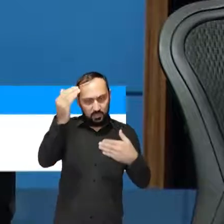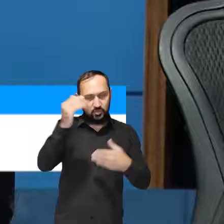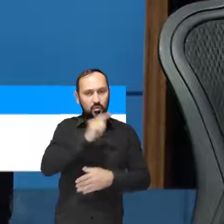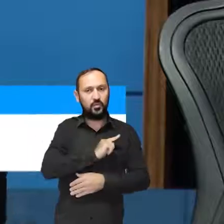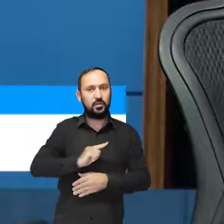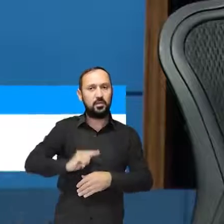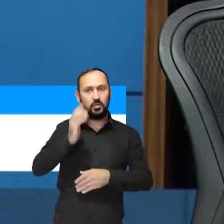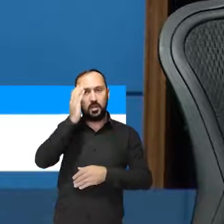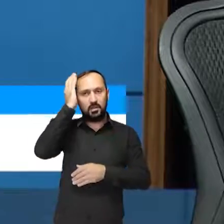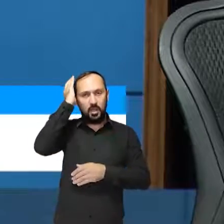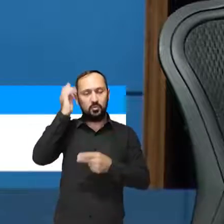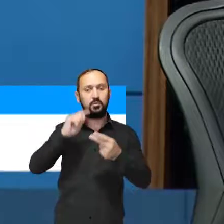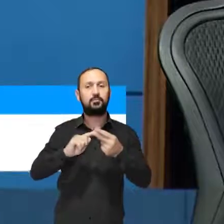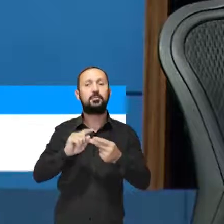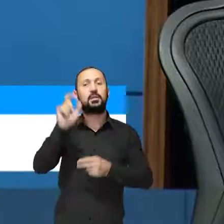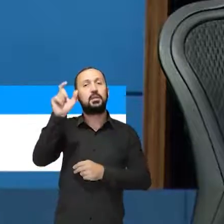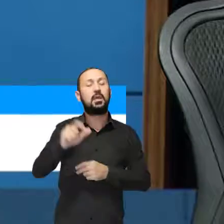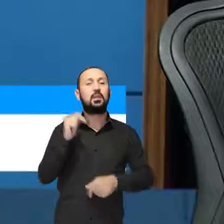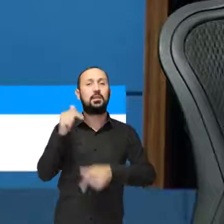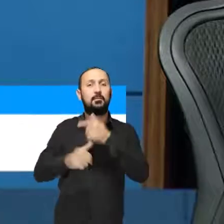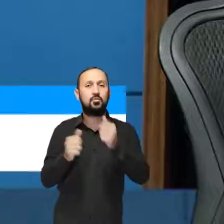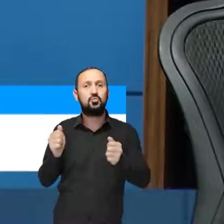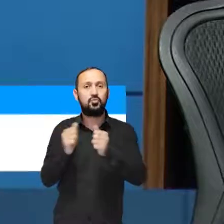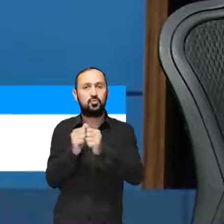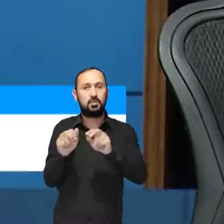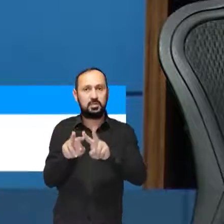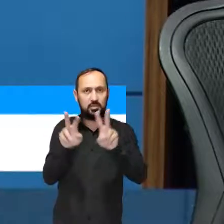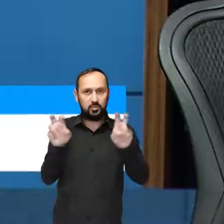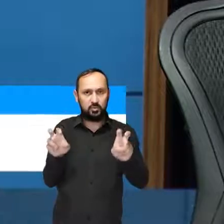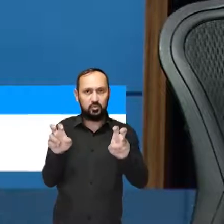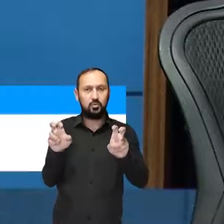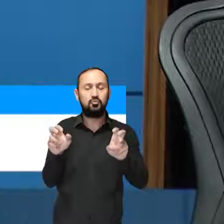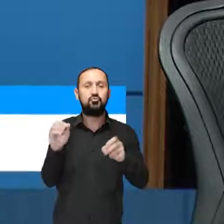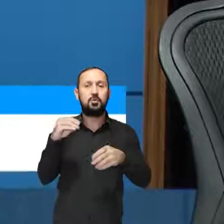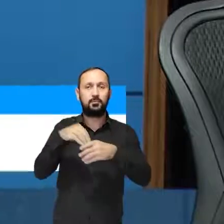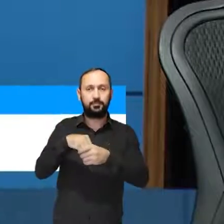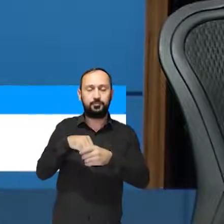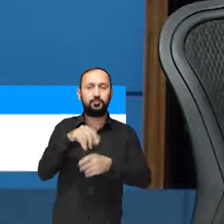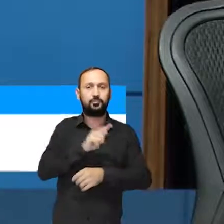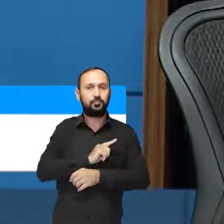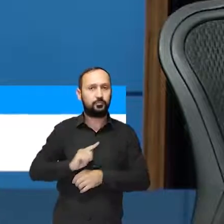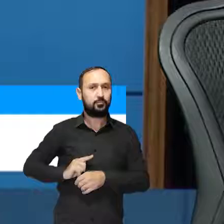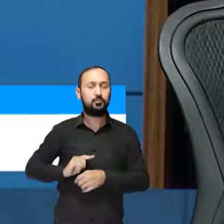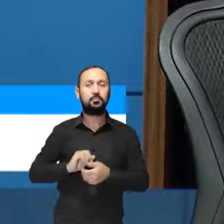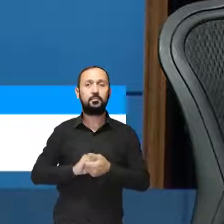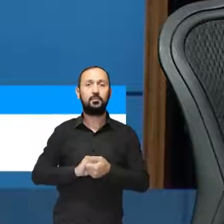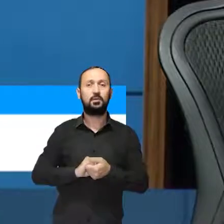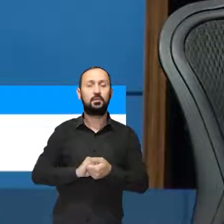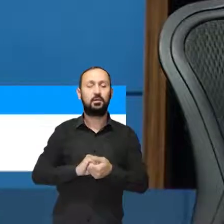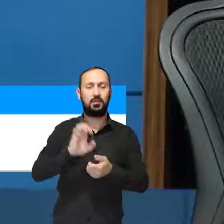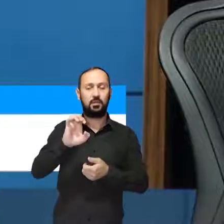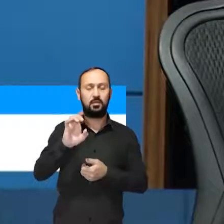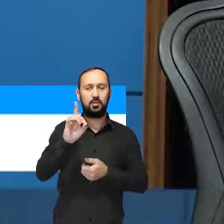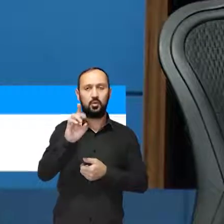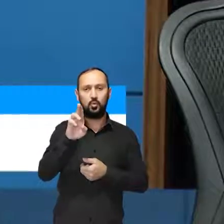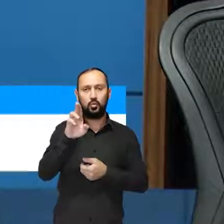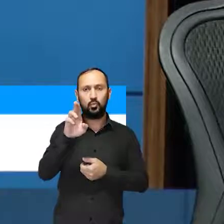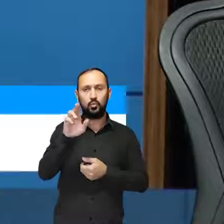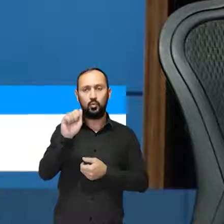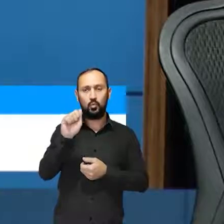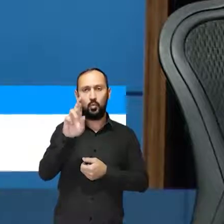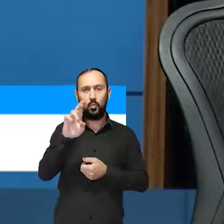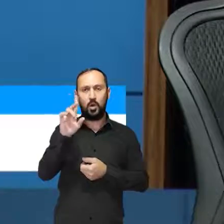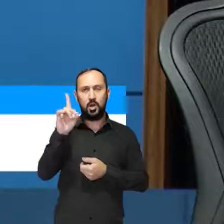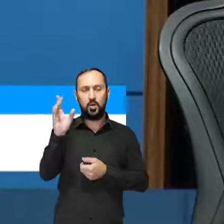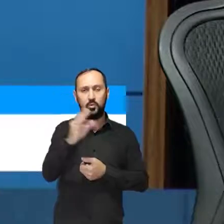deputados. Agradeço ao governador Reinaldo Zambuja, a pessoa que trabalhou comigo esse assunto dentro do governo foi o